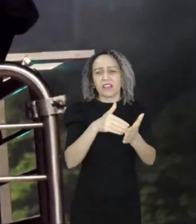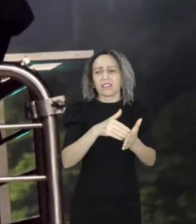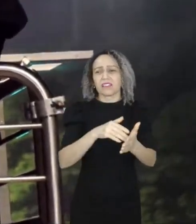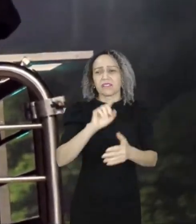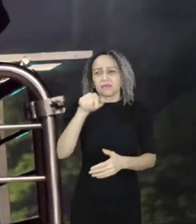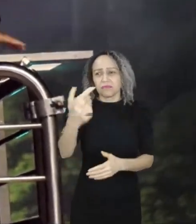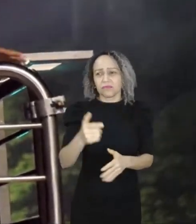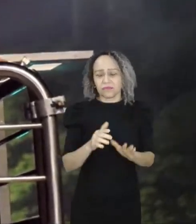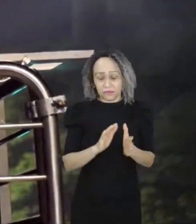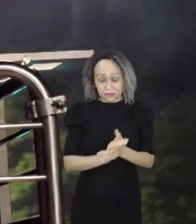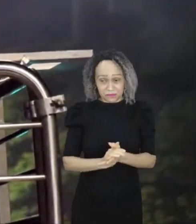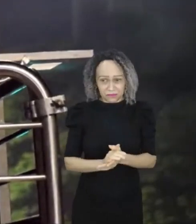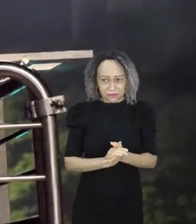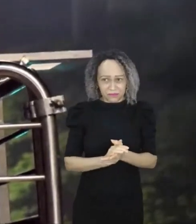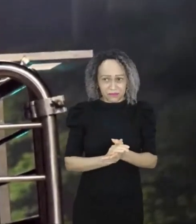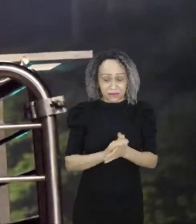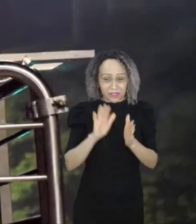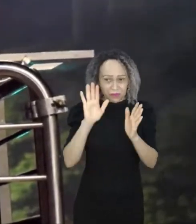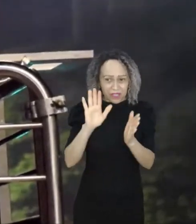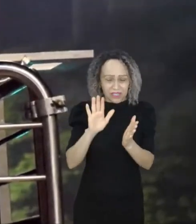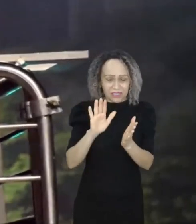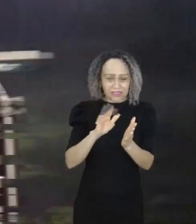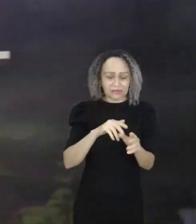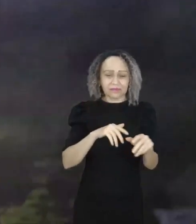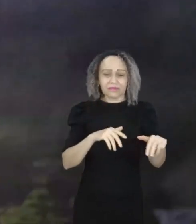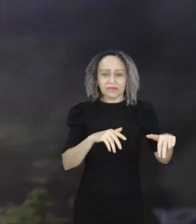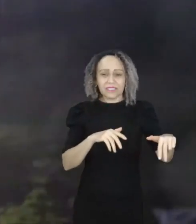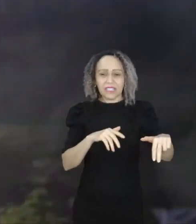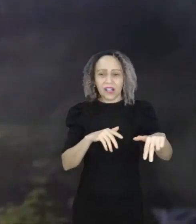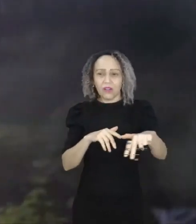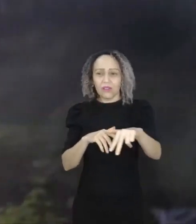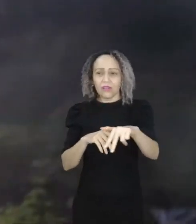Agora eu vou falar um pouco mais pro meio.